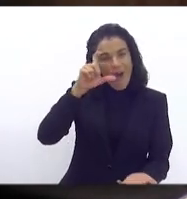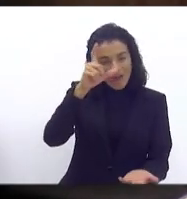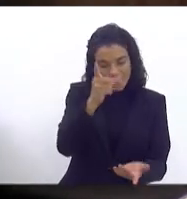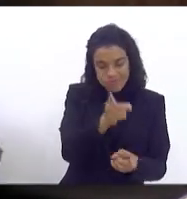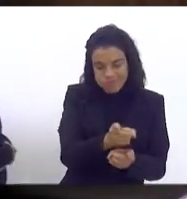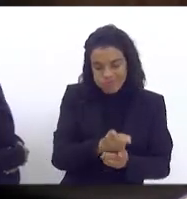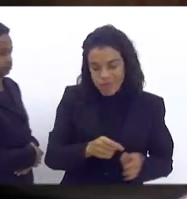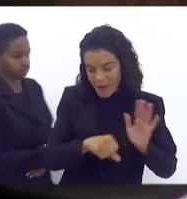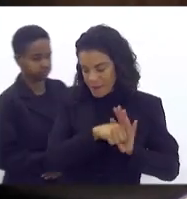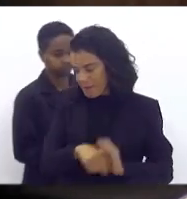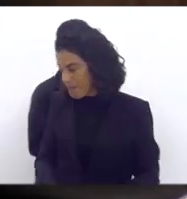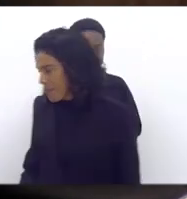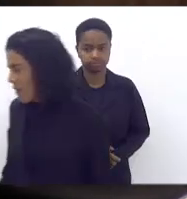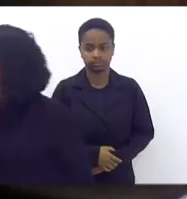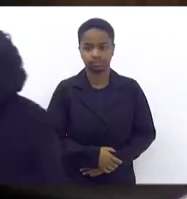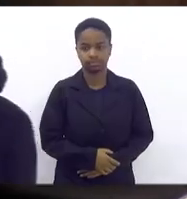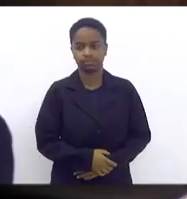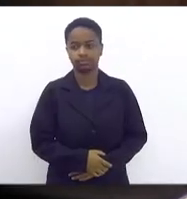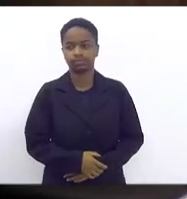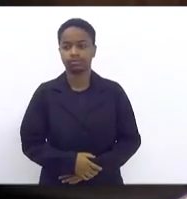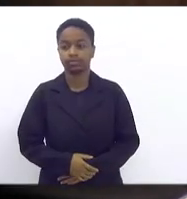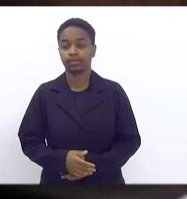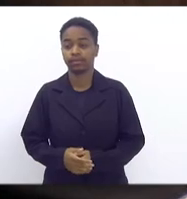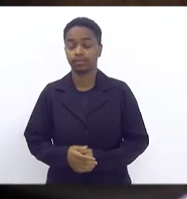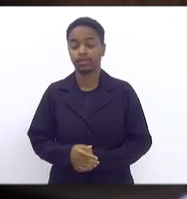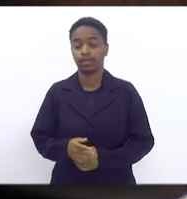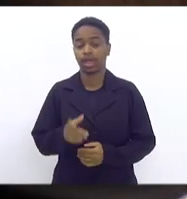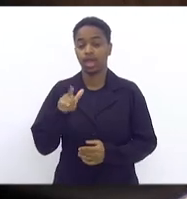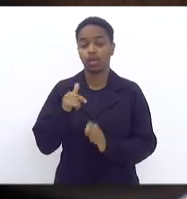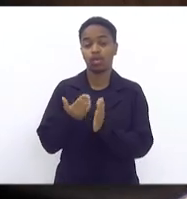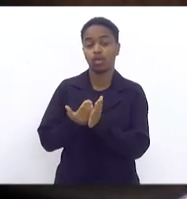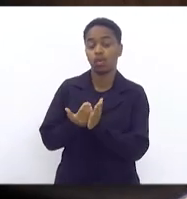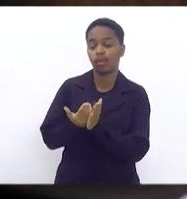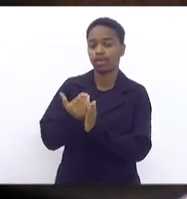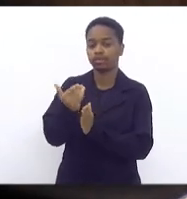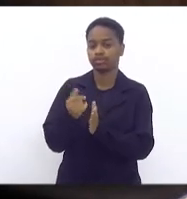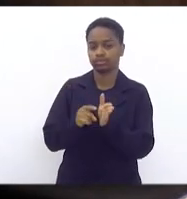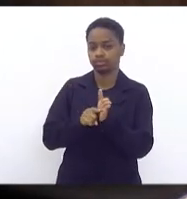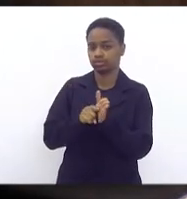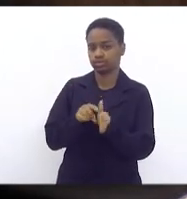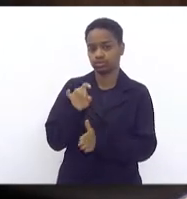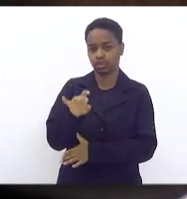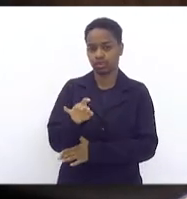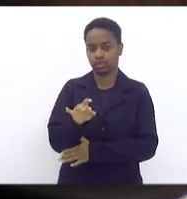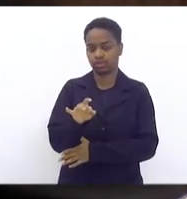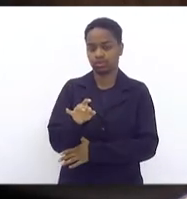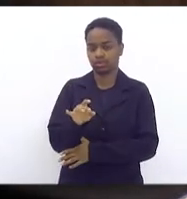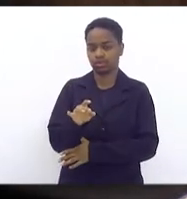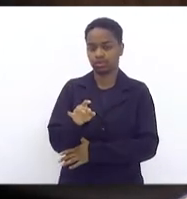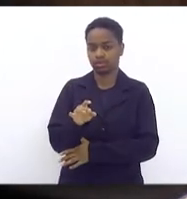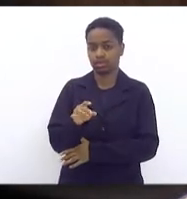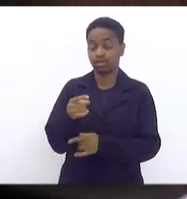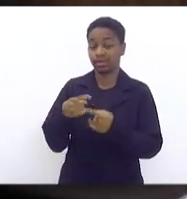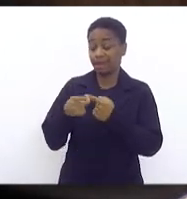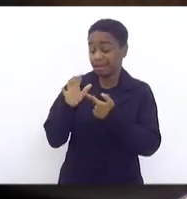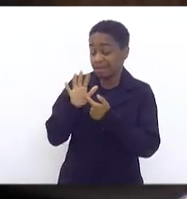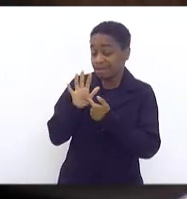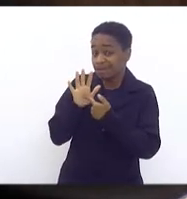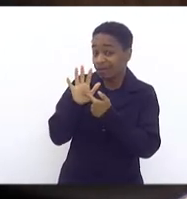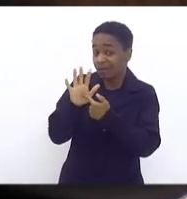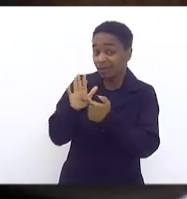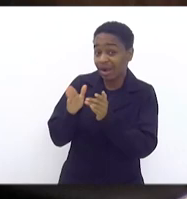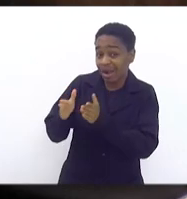é quando muito um início investigativo ele é é um uma uma indicação de uma